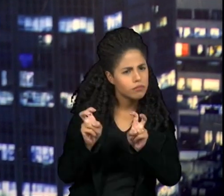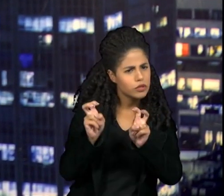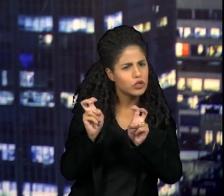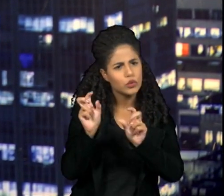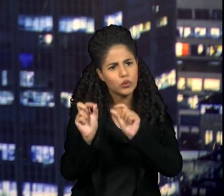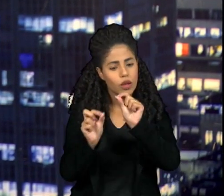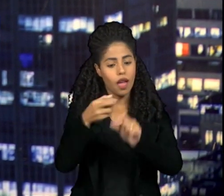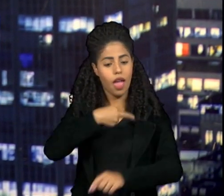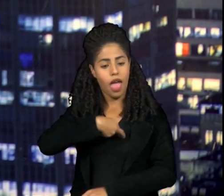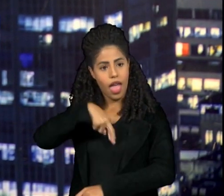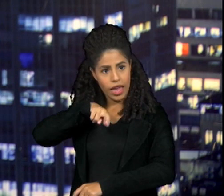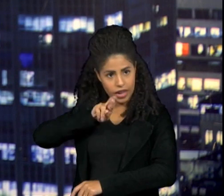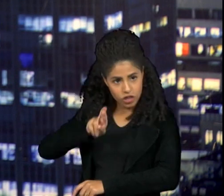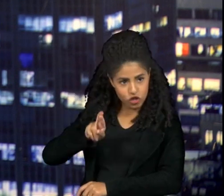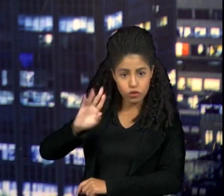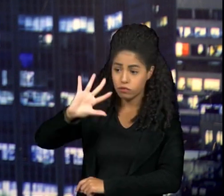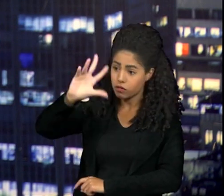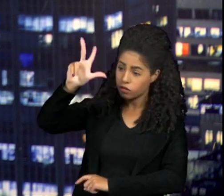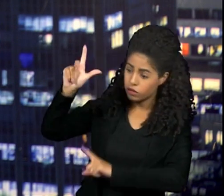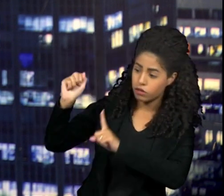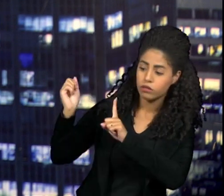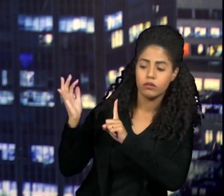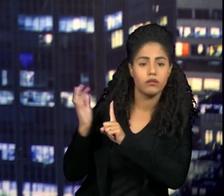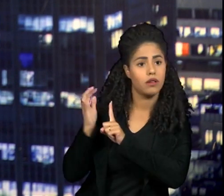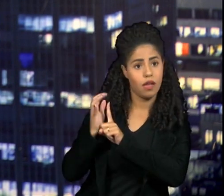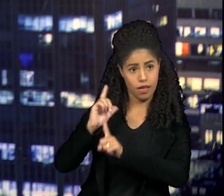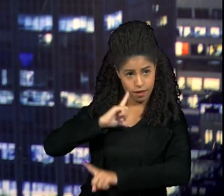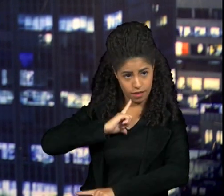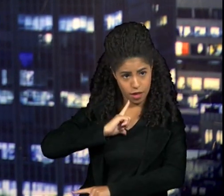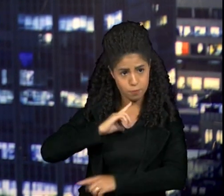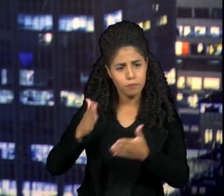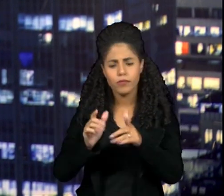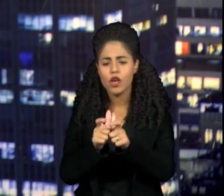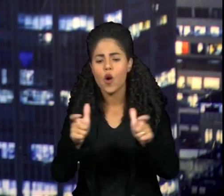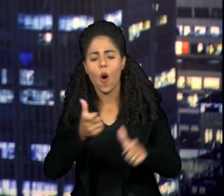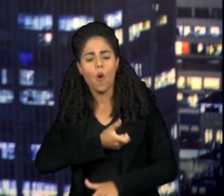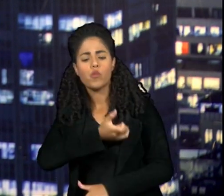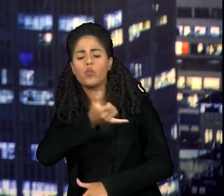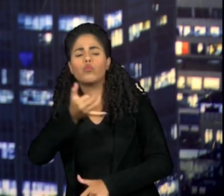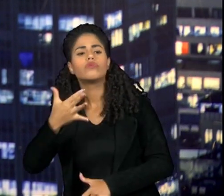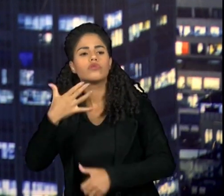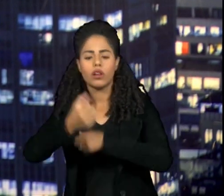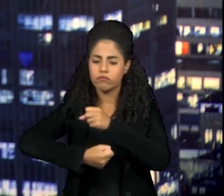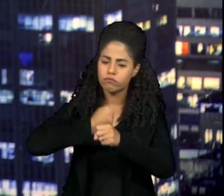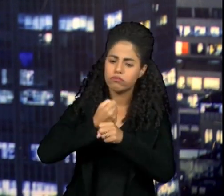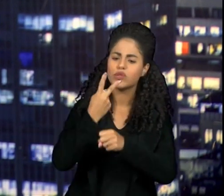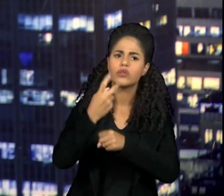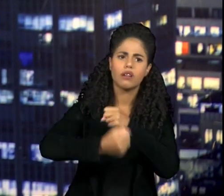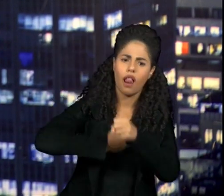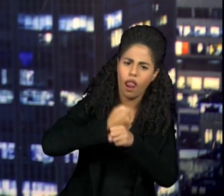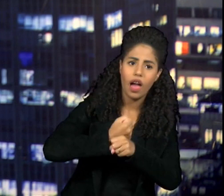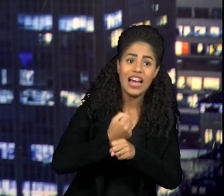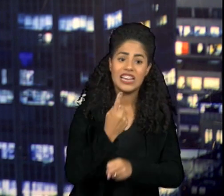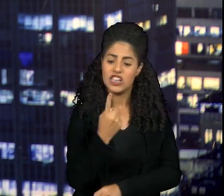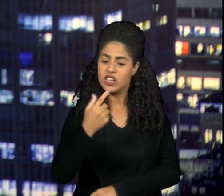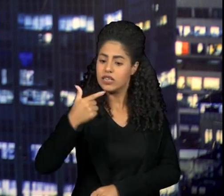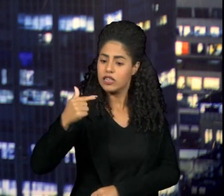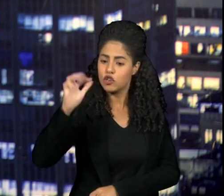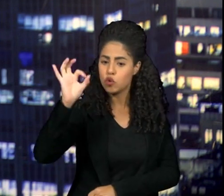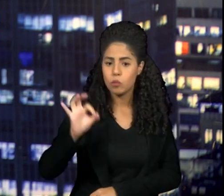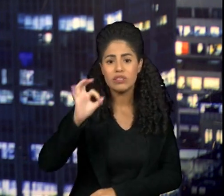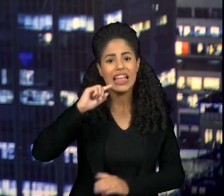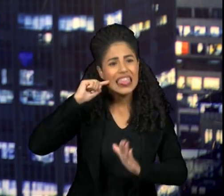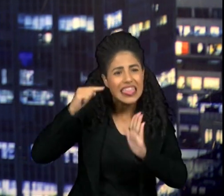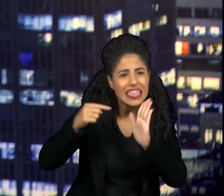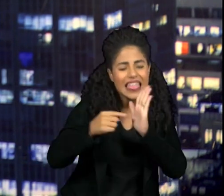a religião, né, de matrizes africanas. Nós temos aqui esse número aqui. Nos últimos 2 anos houve um aumento de 17% no número de denúncias no